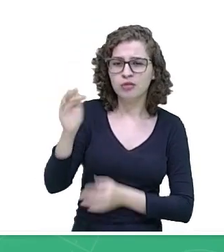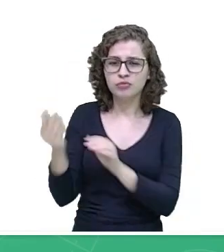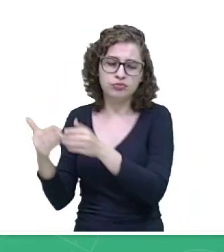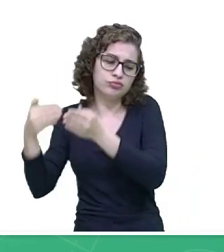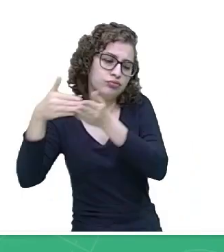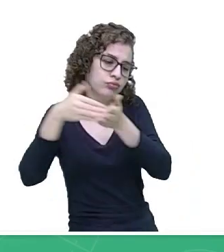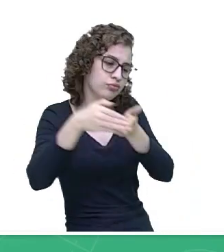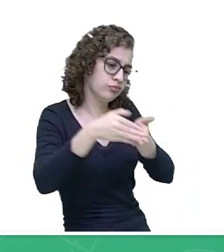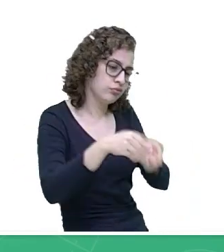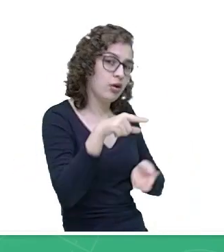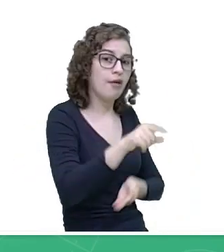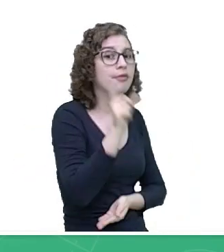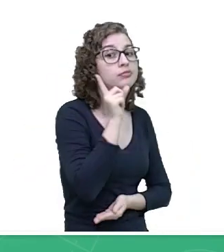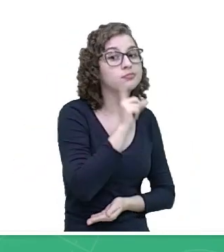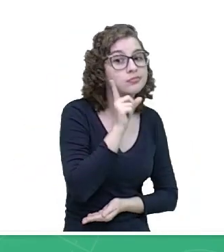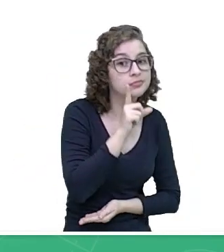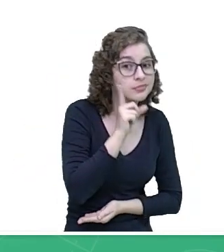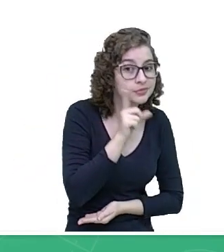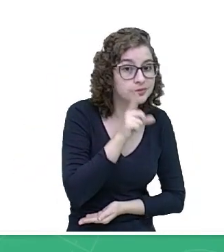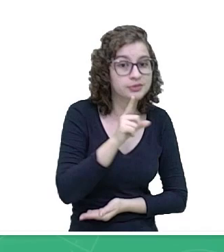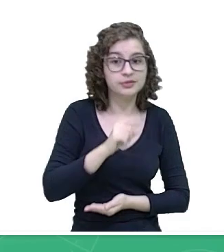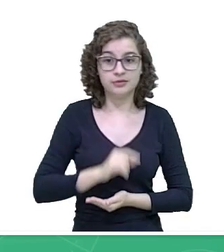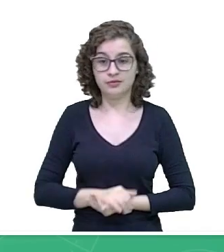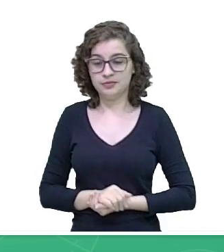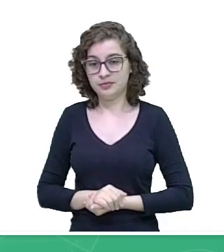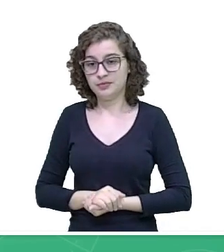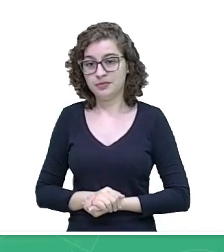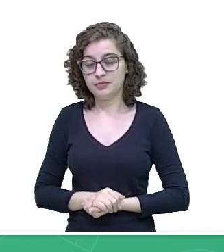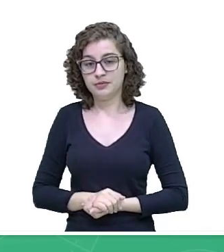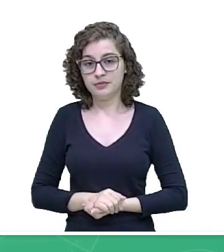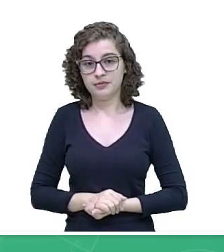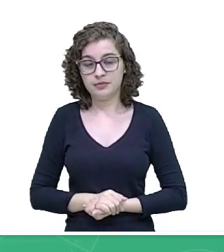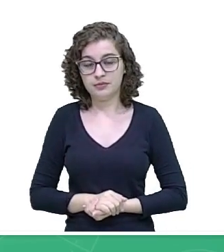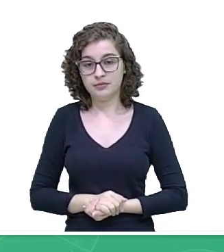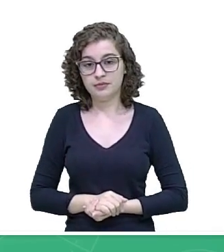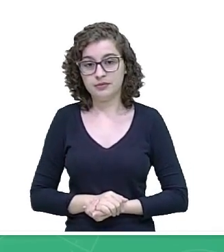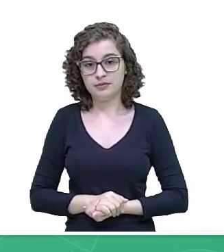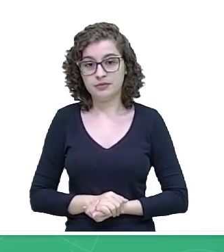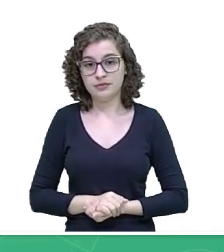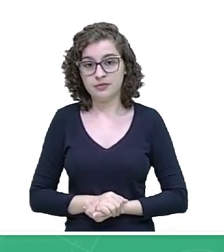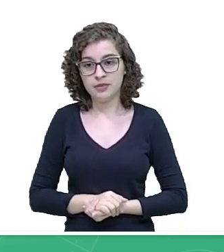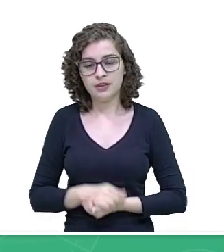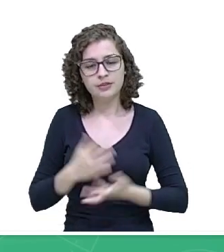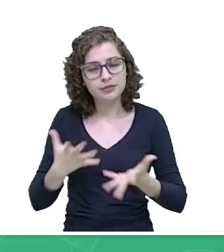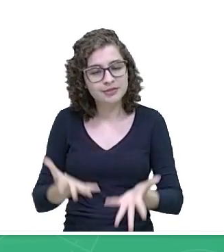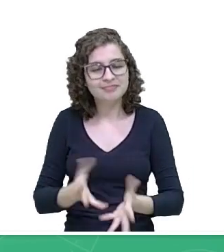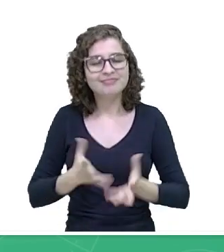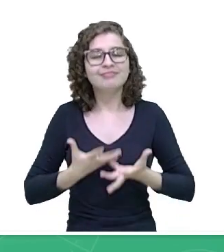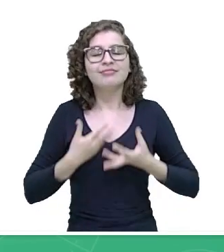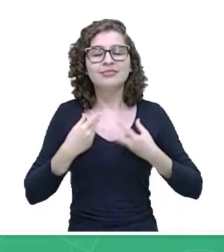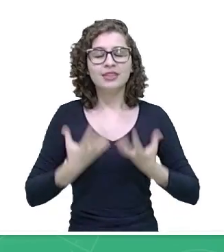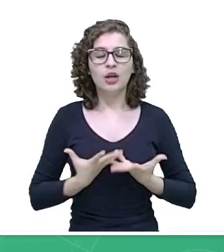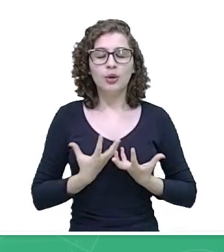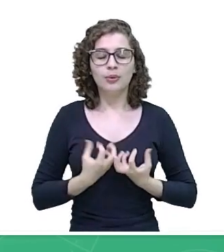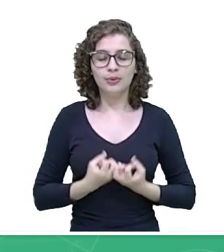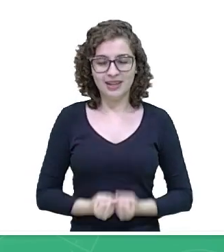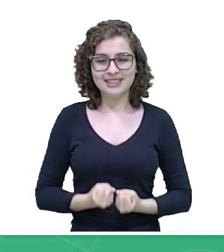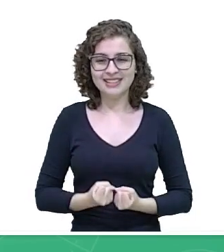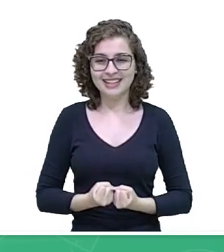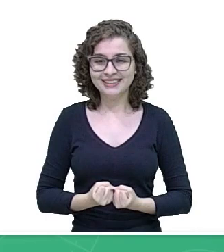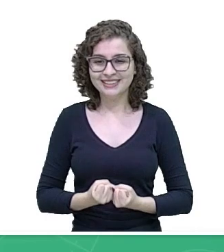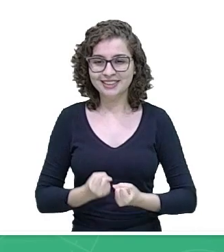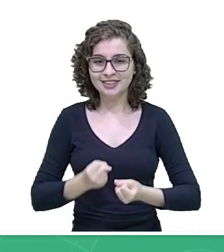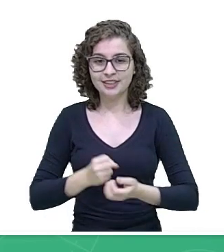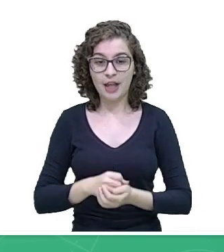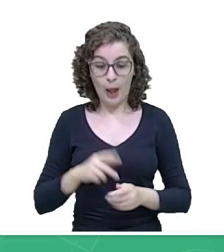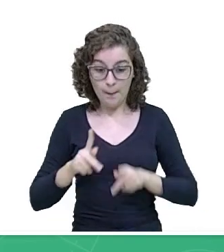para os Estados Unidos, ok? Aliás, naquela época, 13 colônias, né? E aí isso vai inspirar, vai trazer à população o ideal